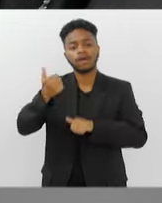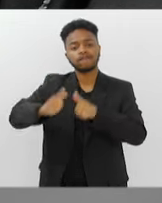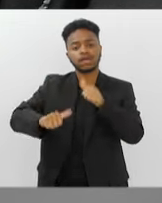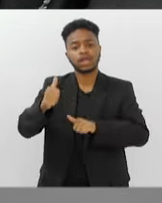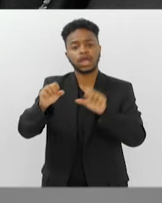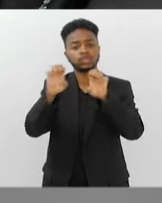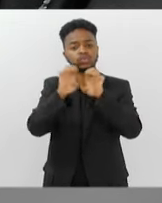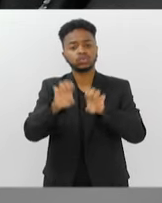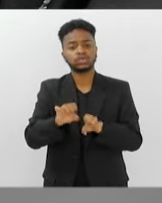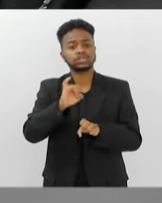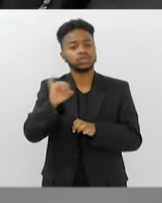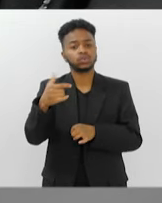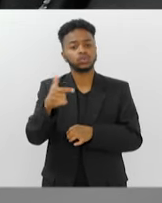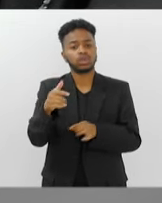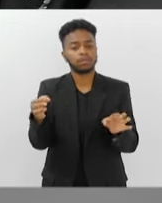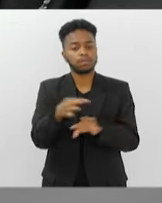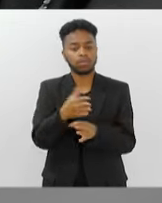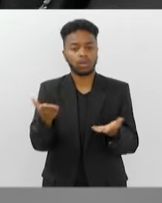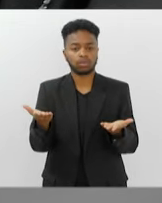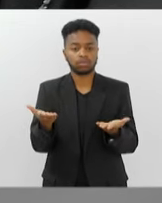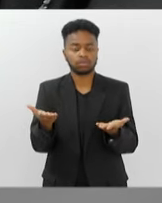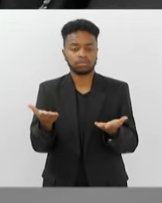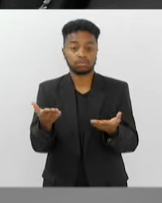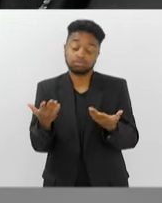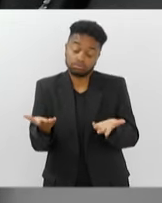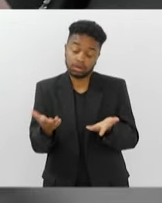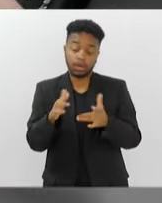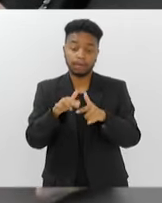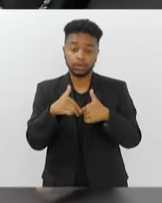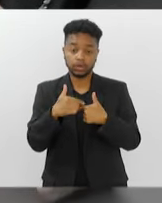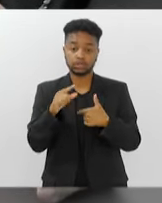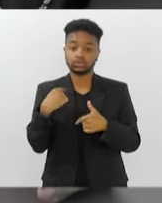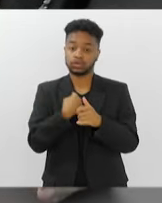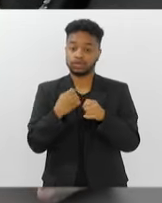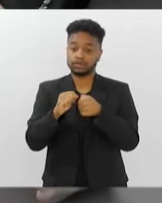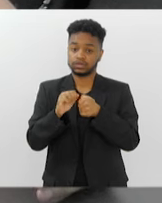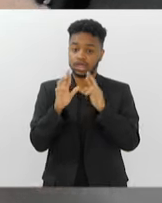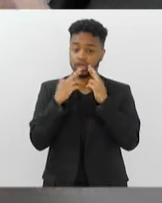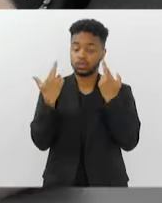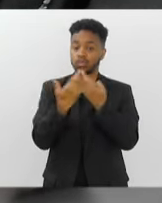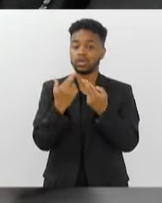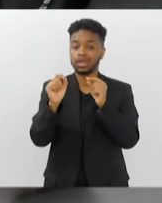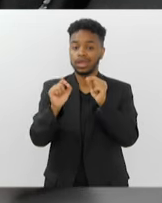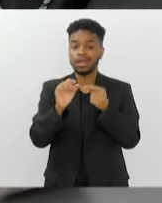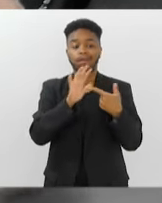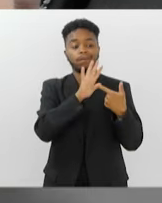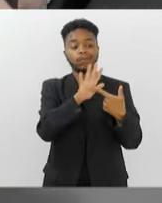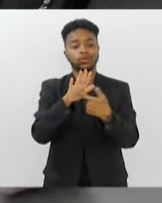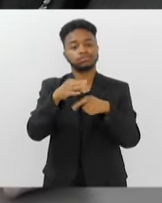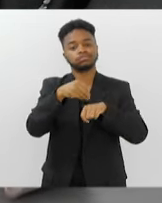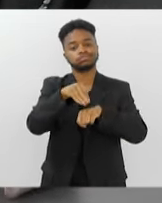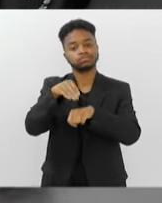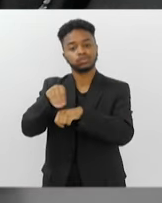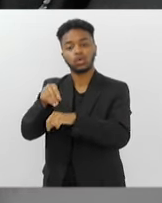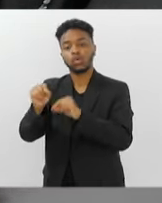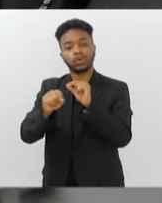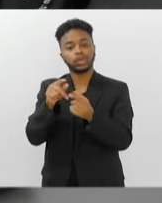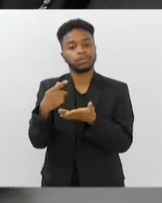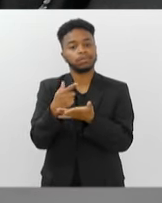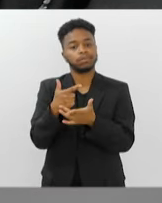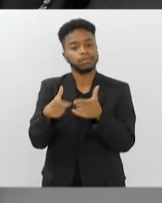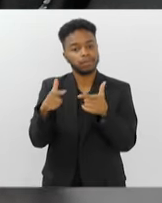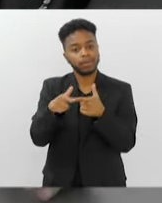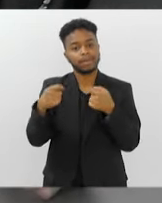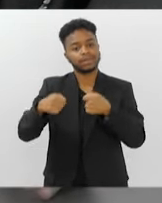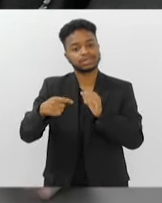montada verdade então o que que a gente fez as reuniões prévias elas serviram para apontar Quais problemas poderiam